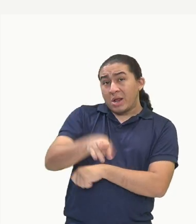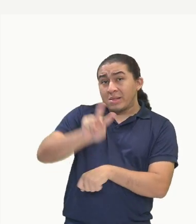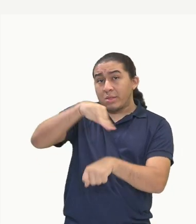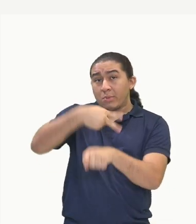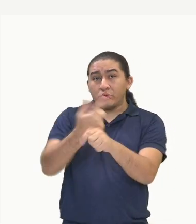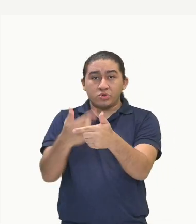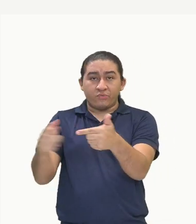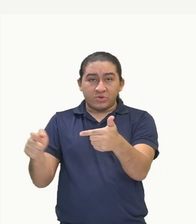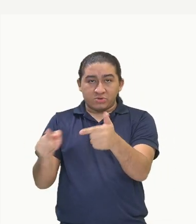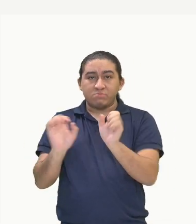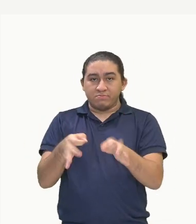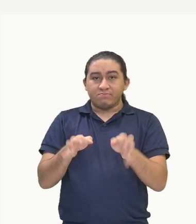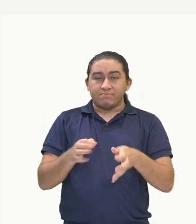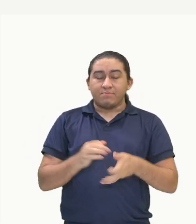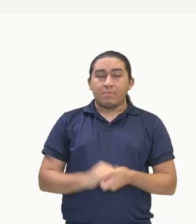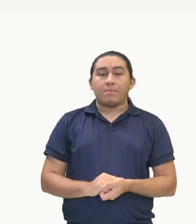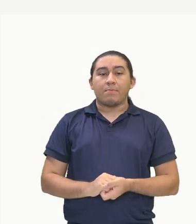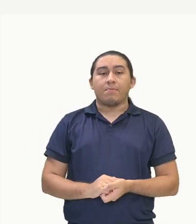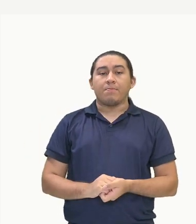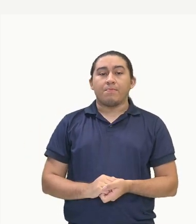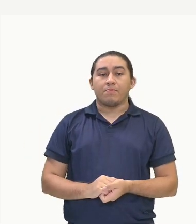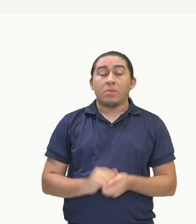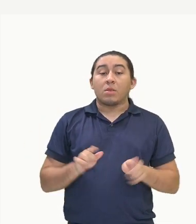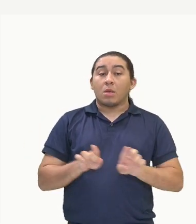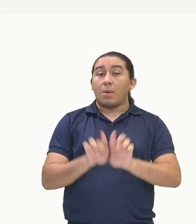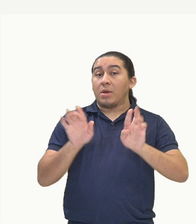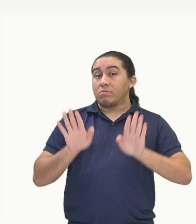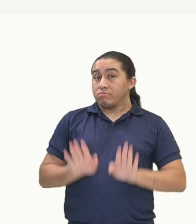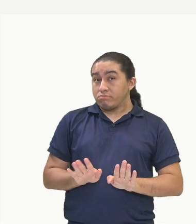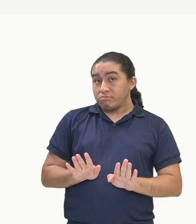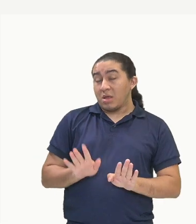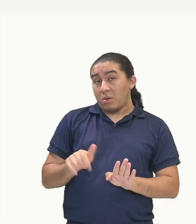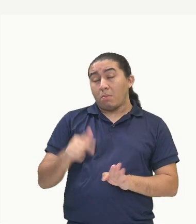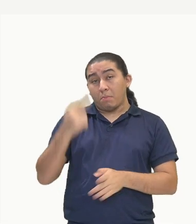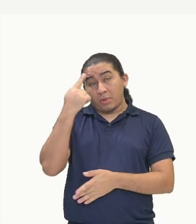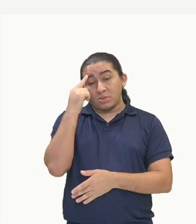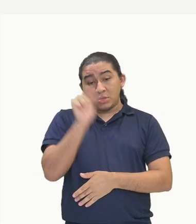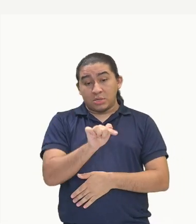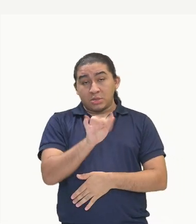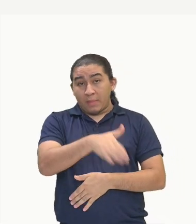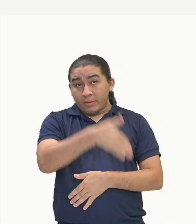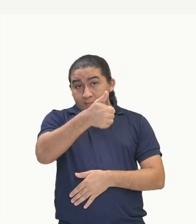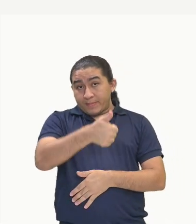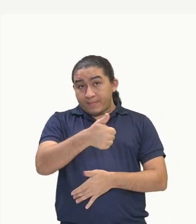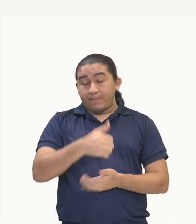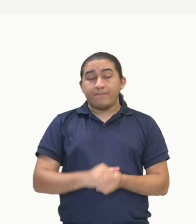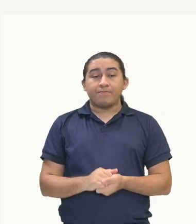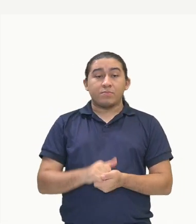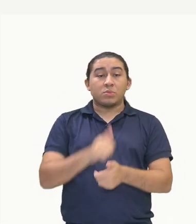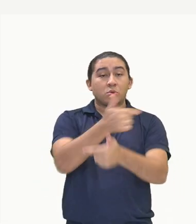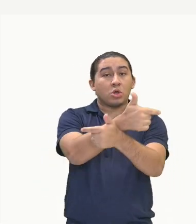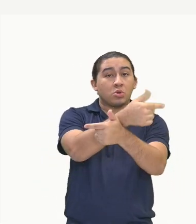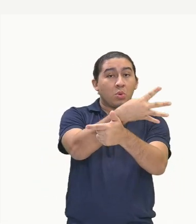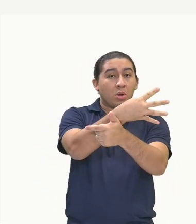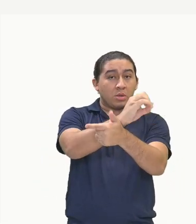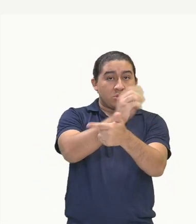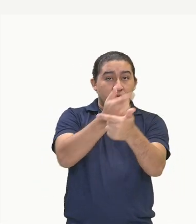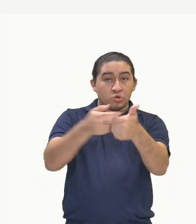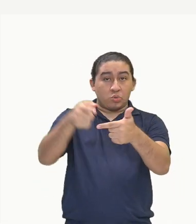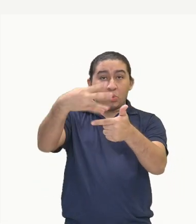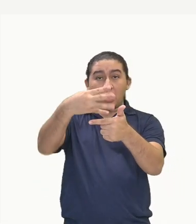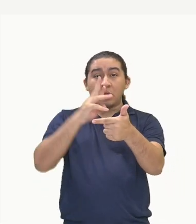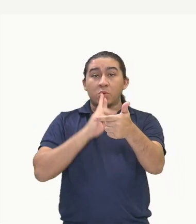dividir, tá certo? Mas assim, eu acho mais viável. 240 dividido por 4 é